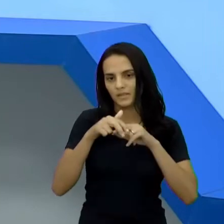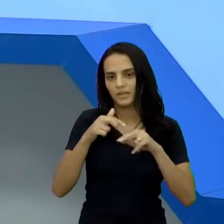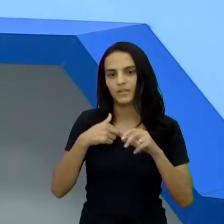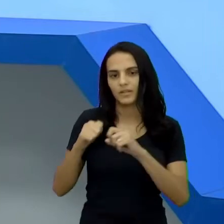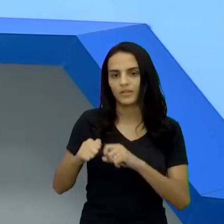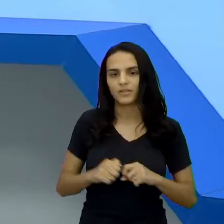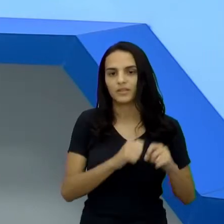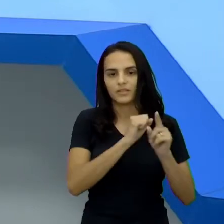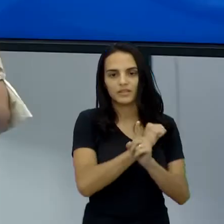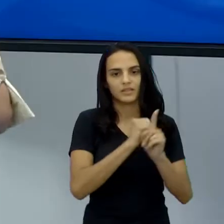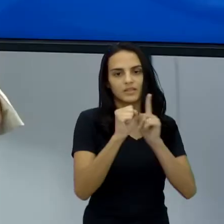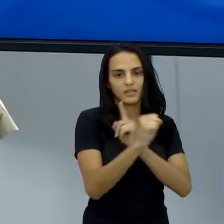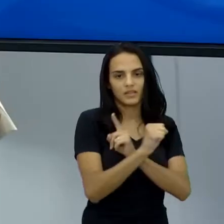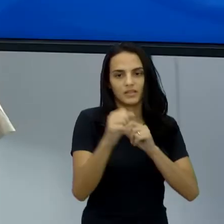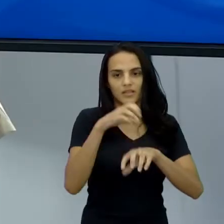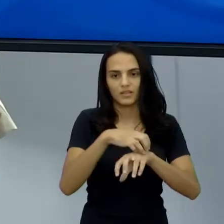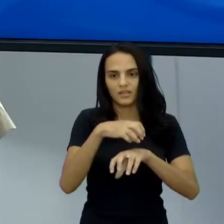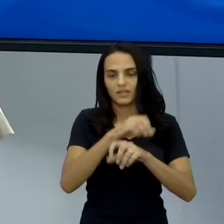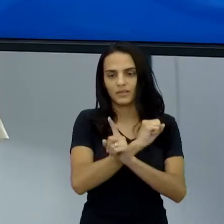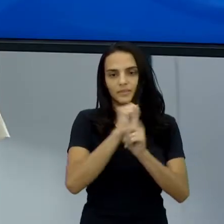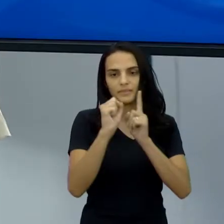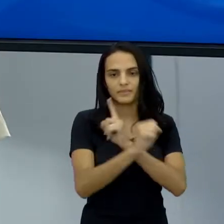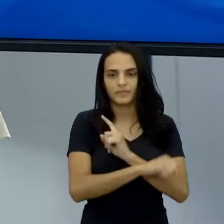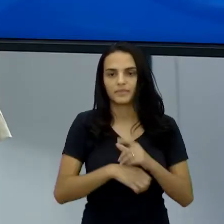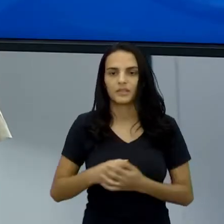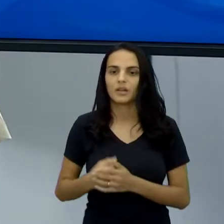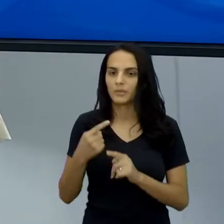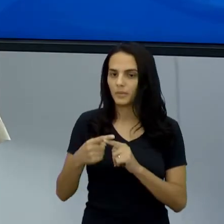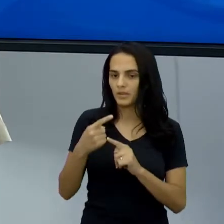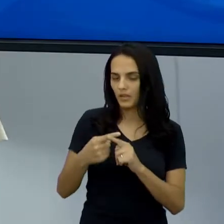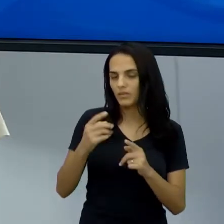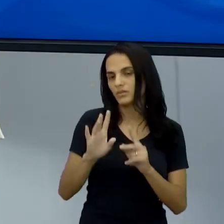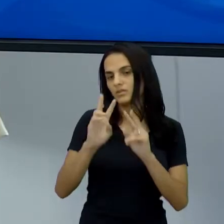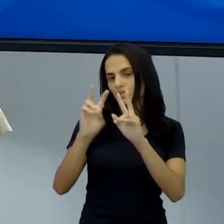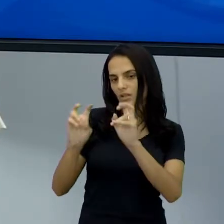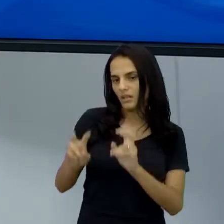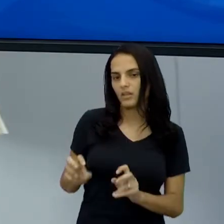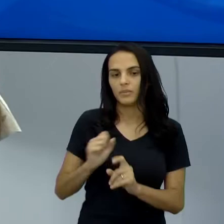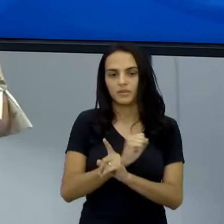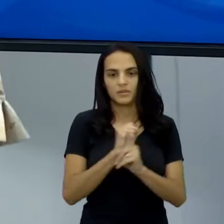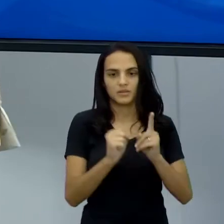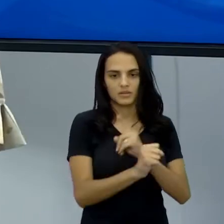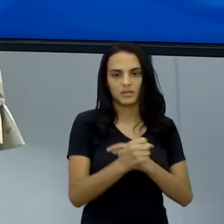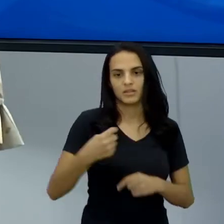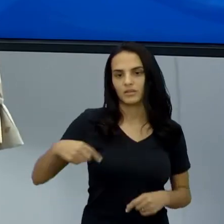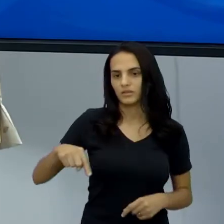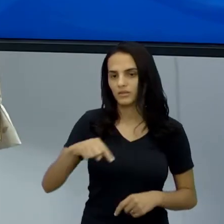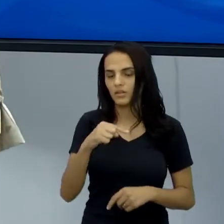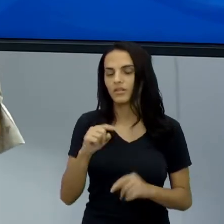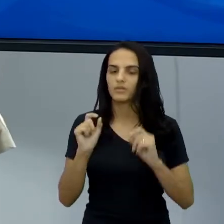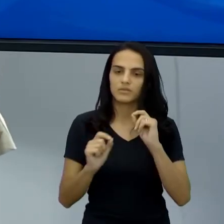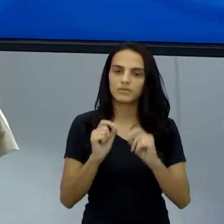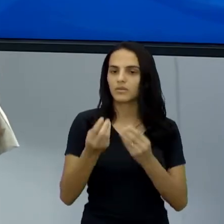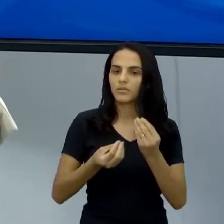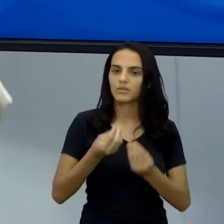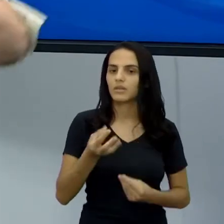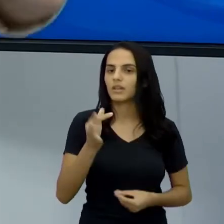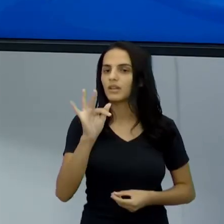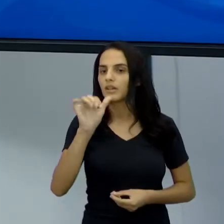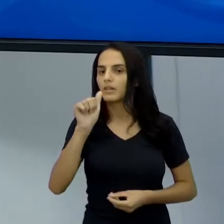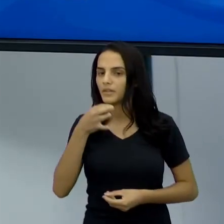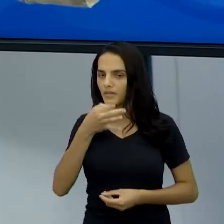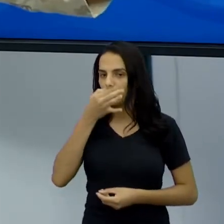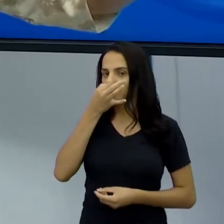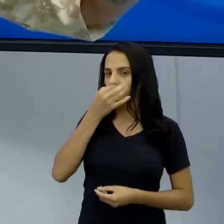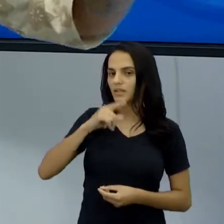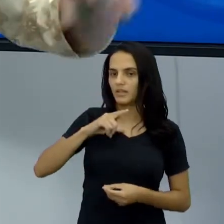ciências sociais. Não, e até mesmo, até as causas sociais, assim, nós somos dessa, né? Ô, Fabiana, tem uma